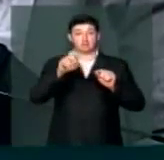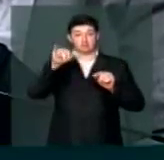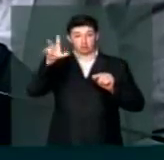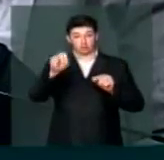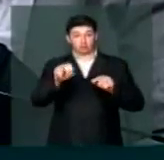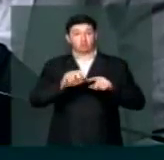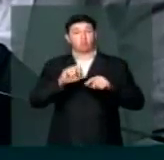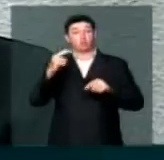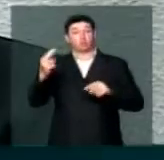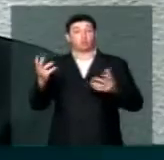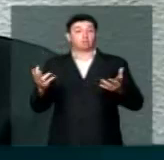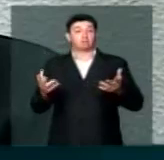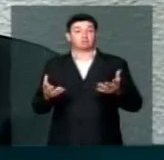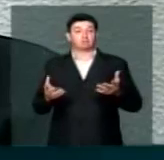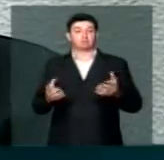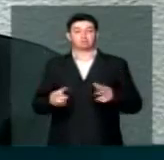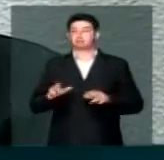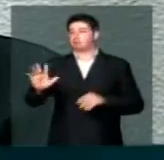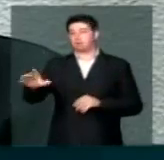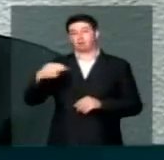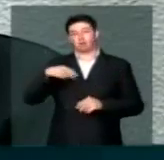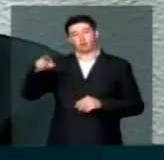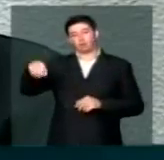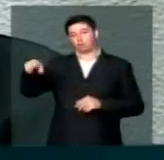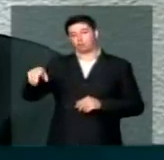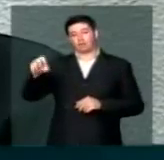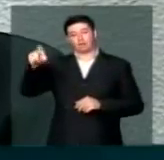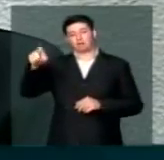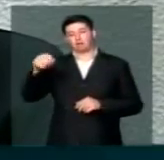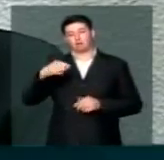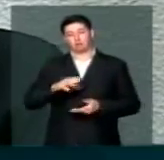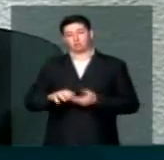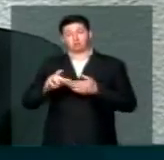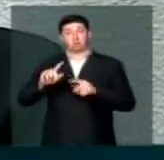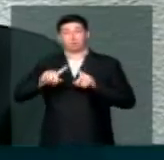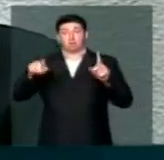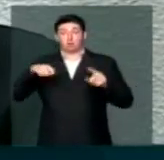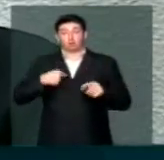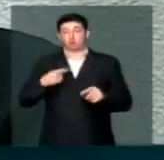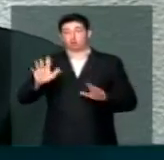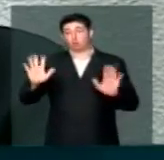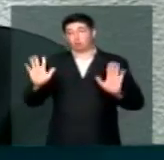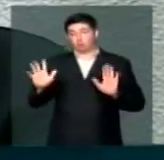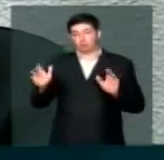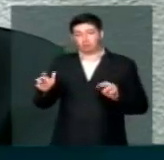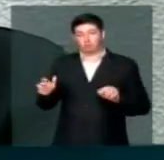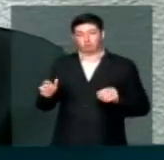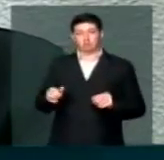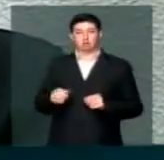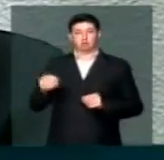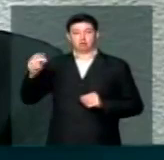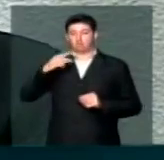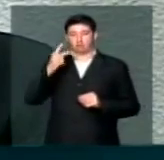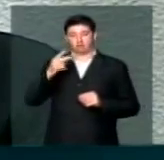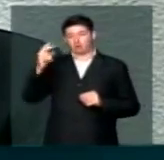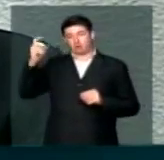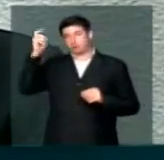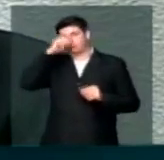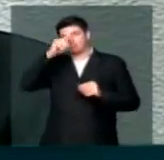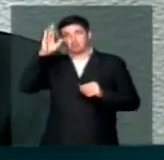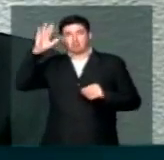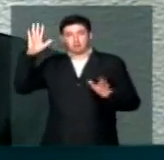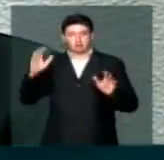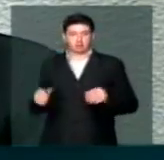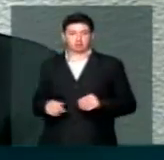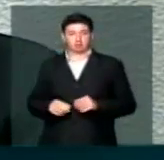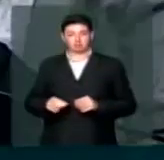com o parágrafo 2º do artigo 31? Eu nunca fui conselheiro da Petrobras. Mas se o senhor fosse... Não, mas não sou. Então é o tipo da hipótese que é... Não, é uma hipótese. O